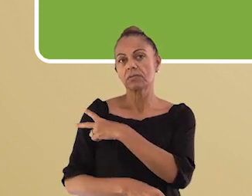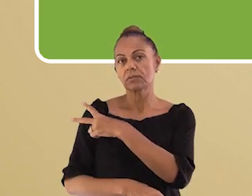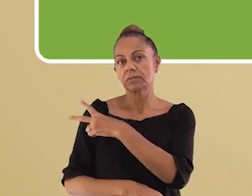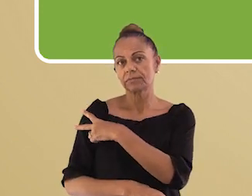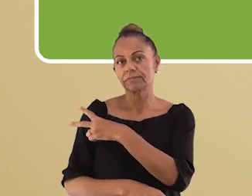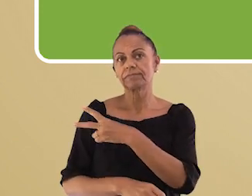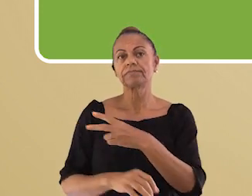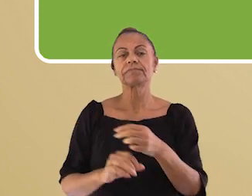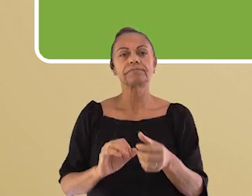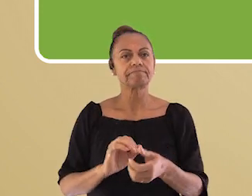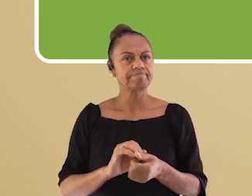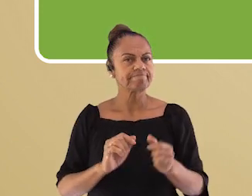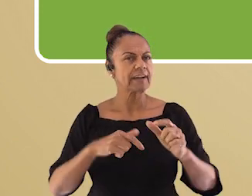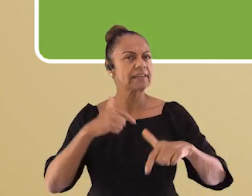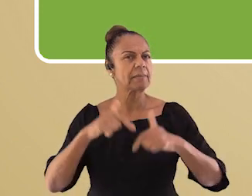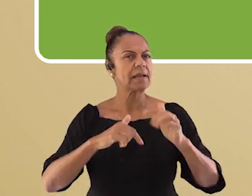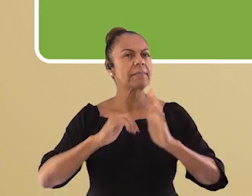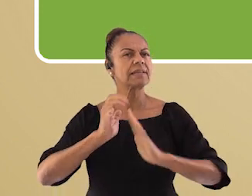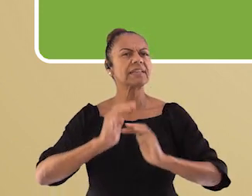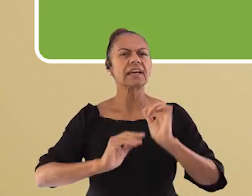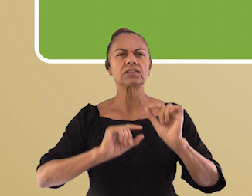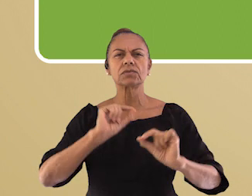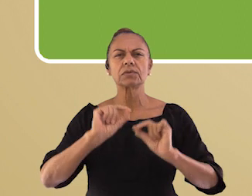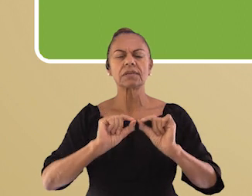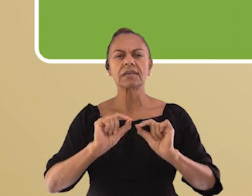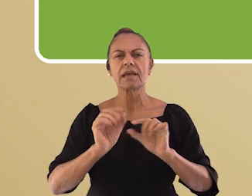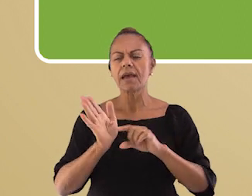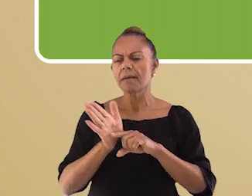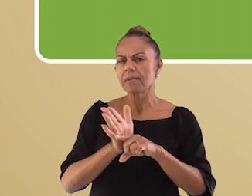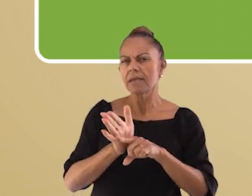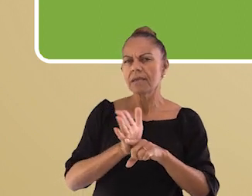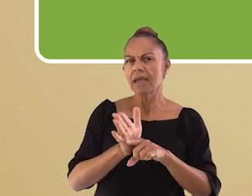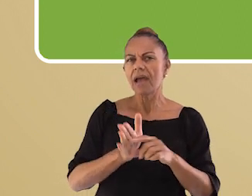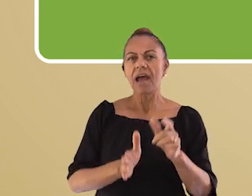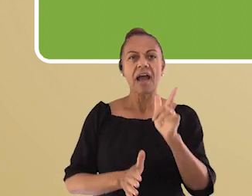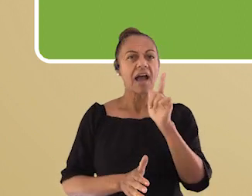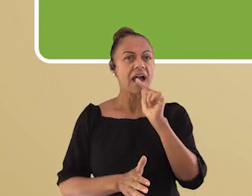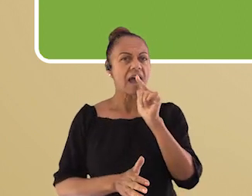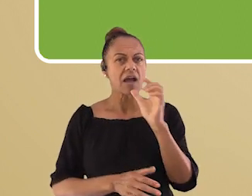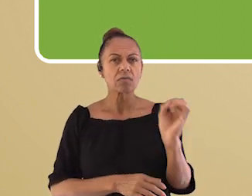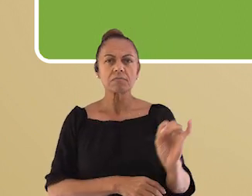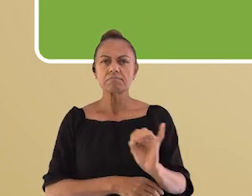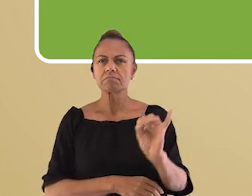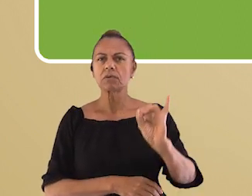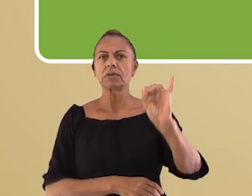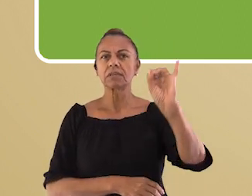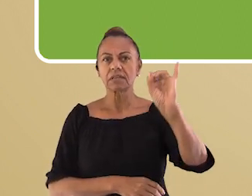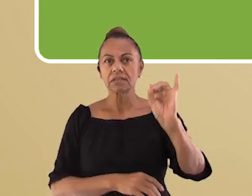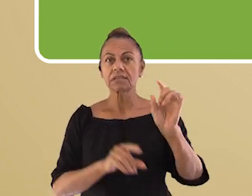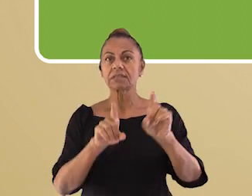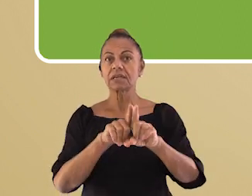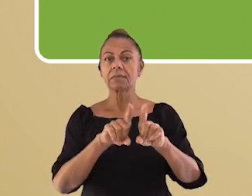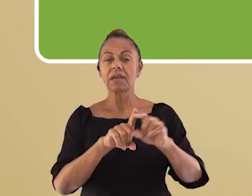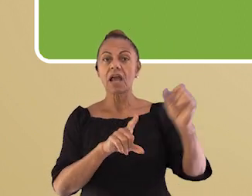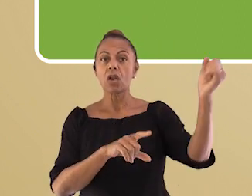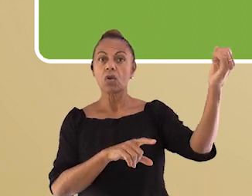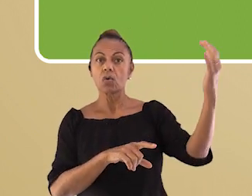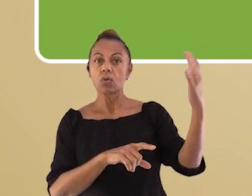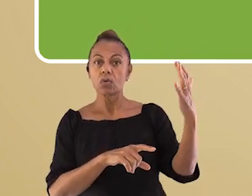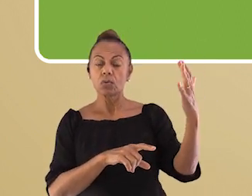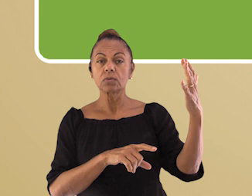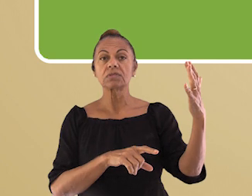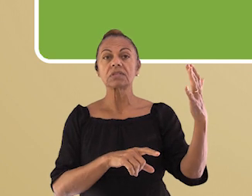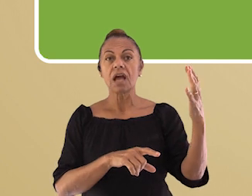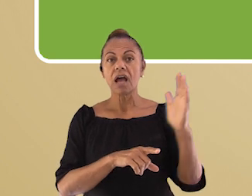anos iniciais, e trabalha a habilidade em investigar a importância da água e da luz para a manutenção